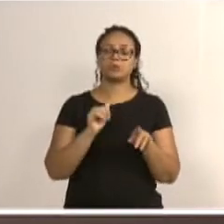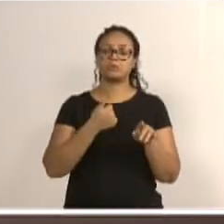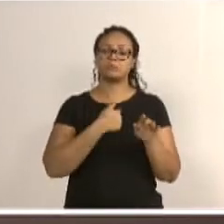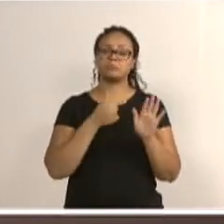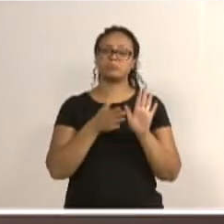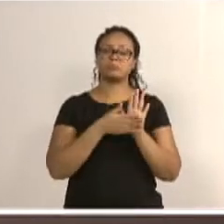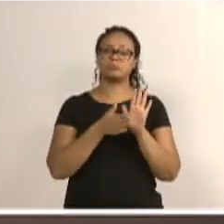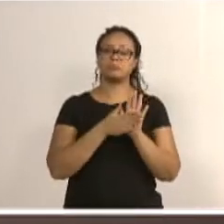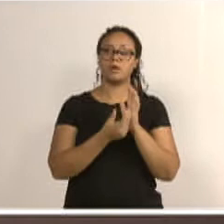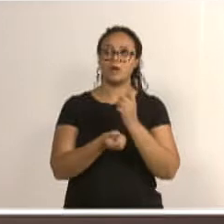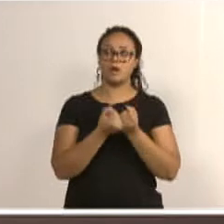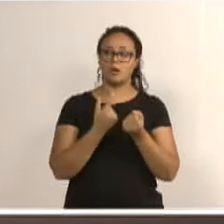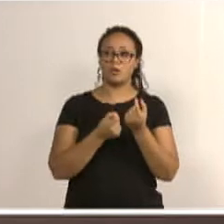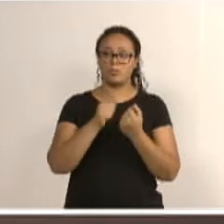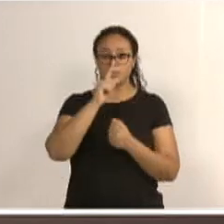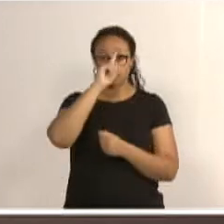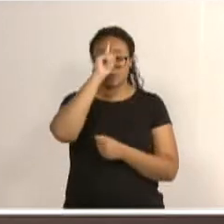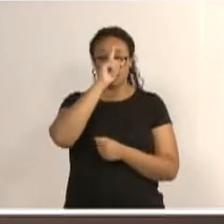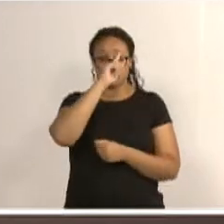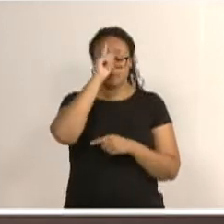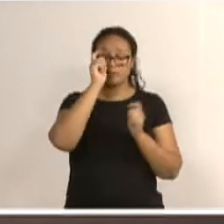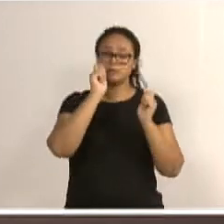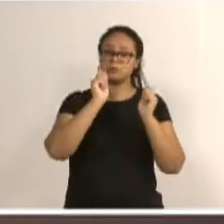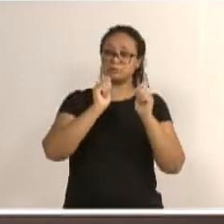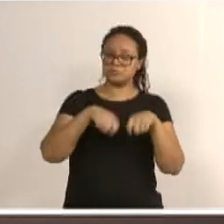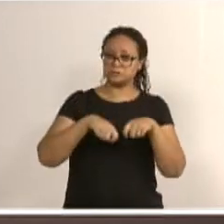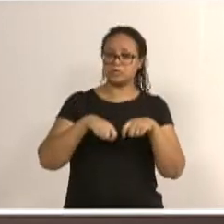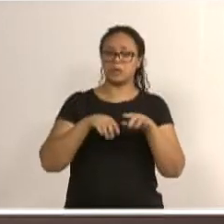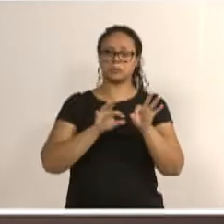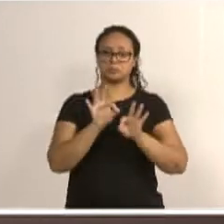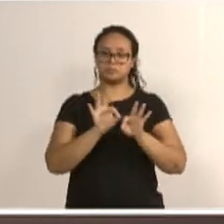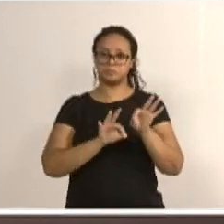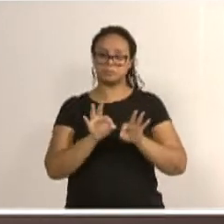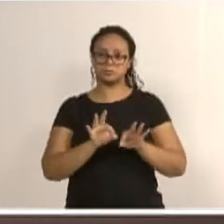ideias que podem ser implementadas e outras mais.